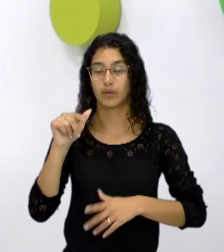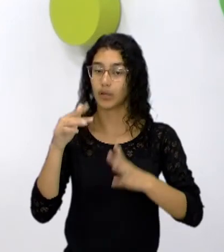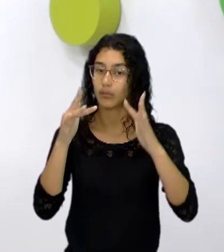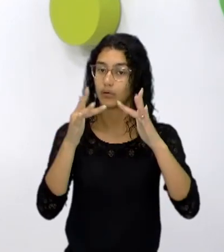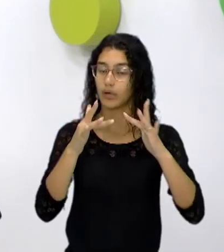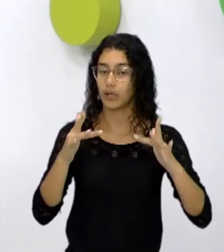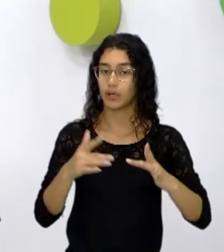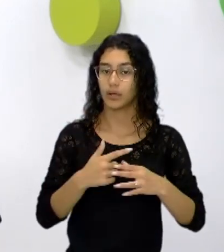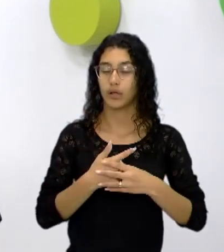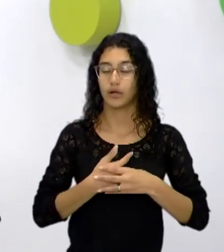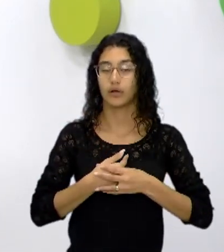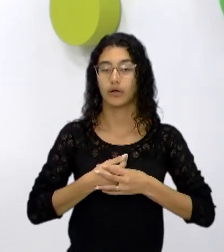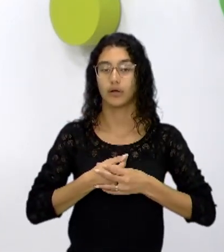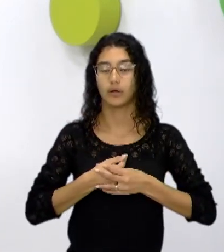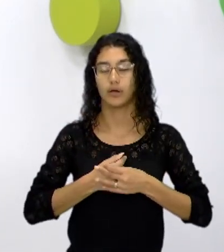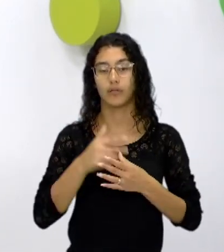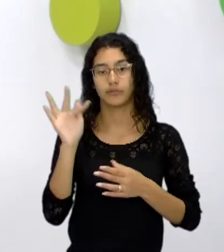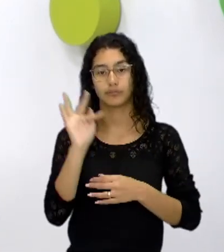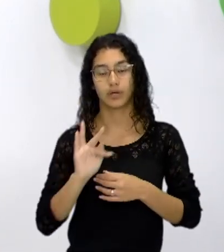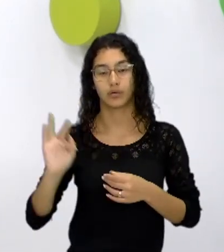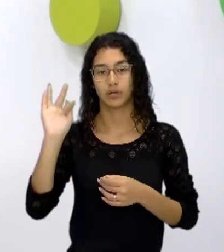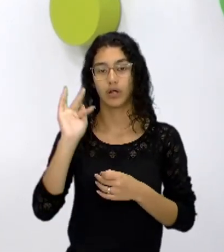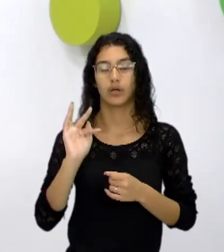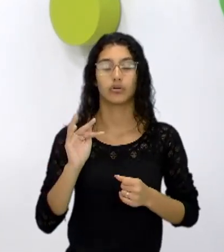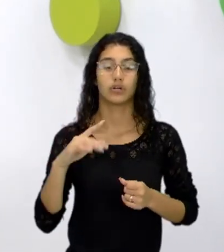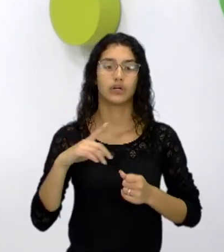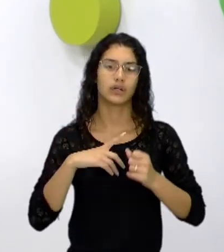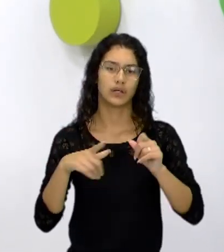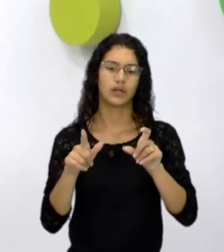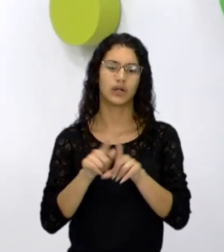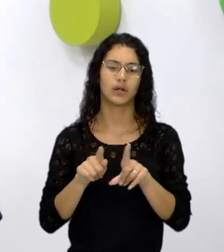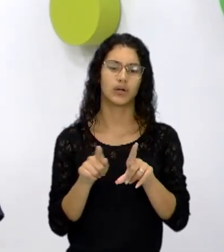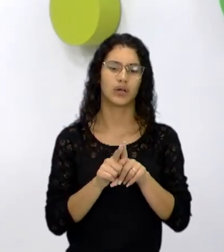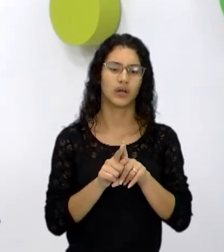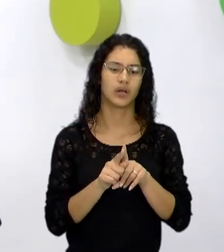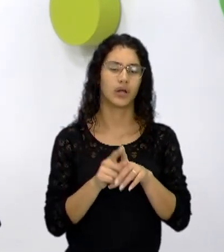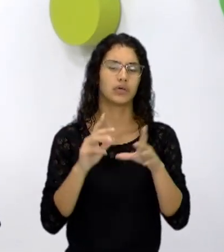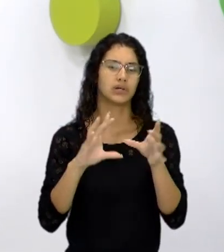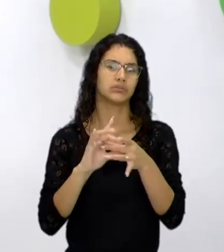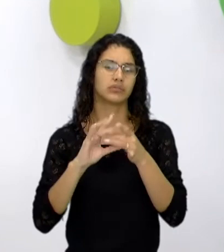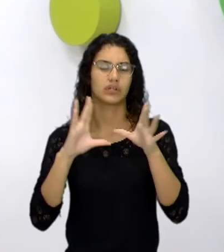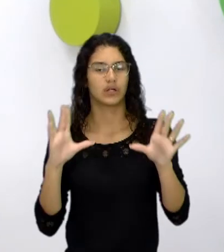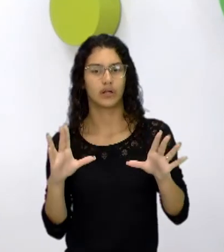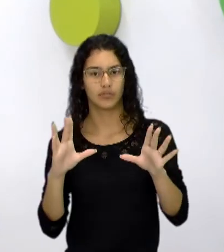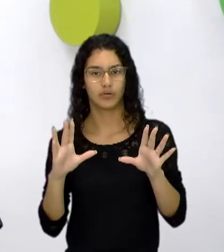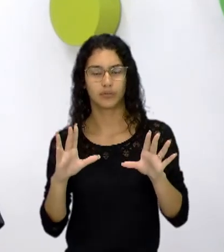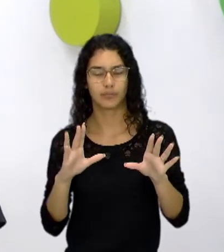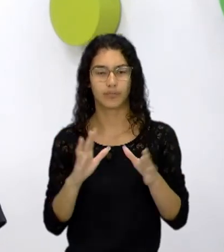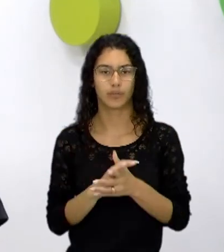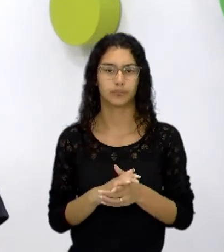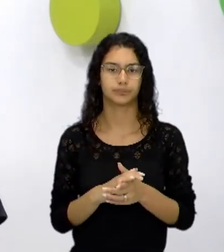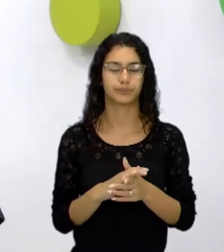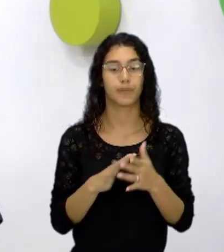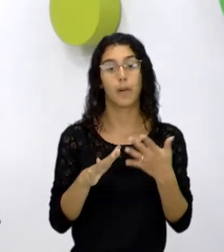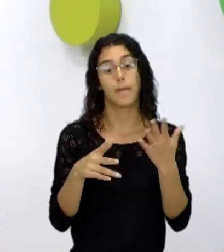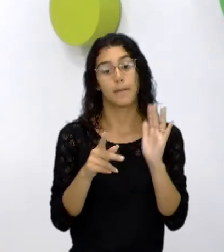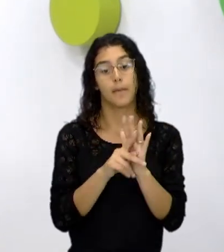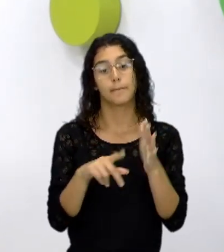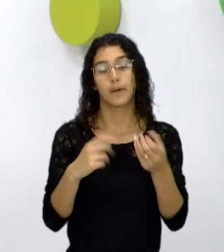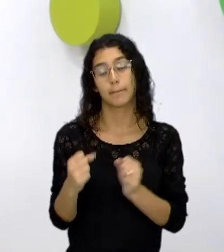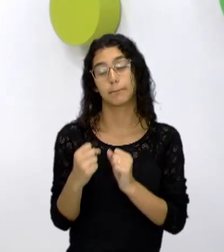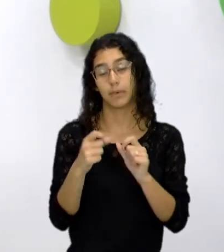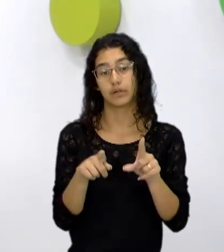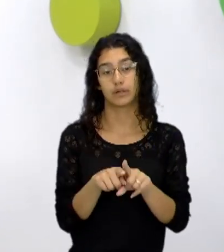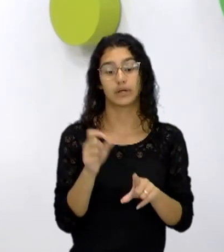universidade, e geralmente ele tem um viés assim, mais, como é que fala? Livre, né? Mais independente. Mas a gente poderia trazer, que